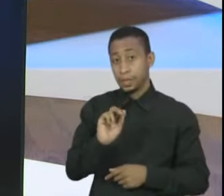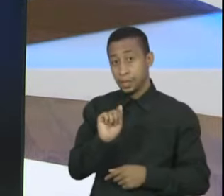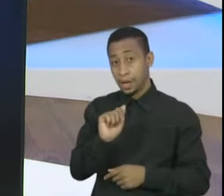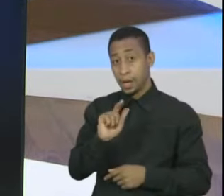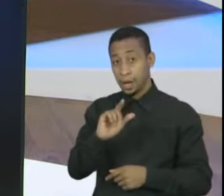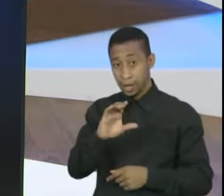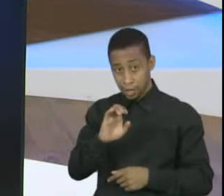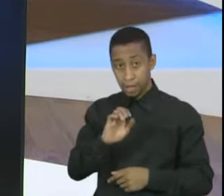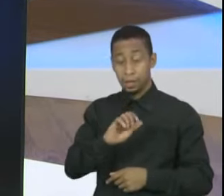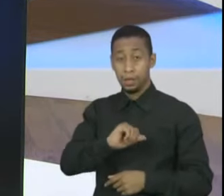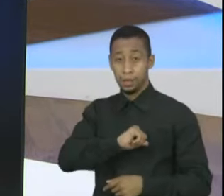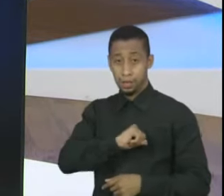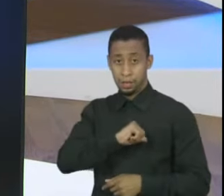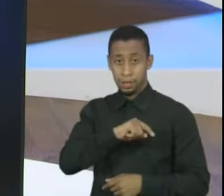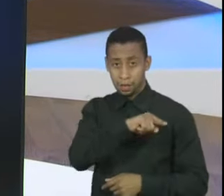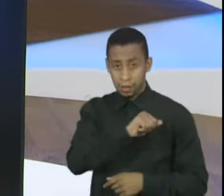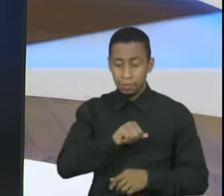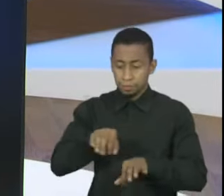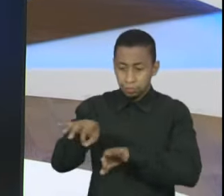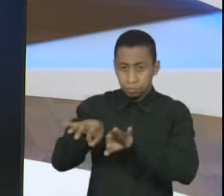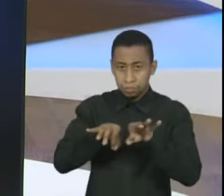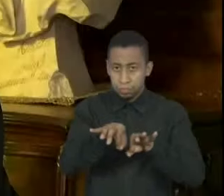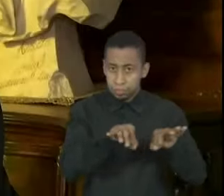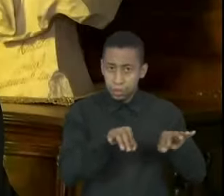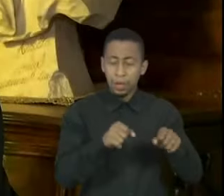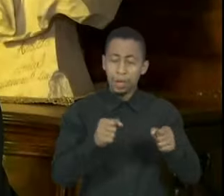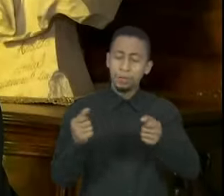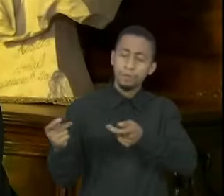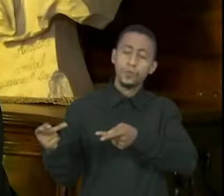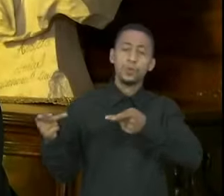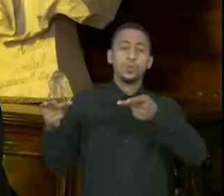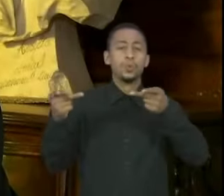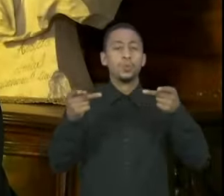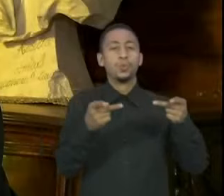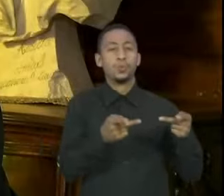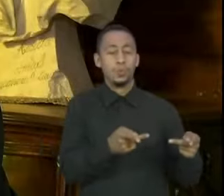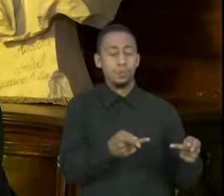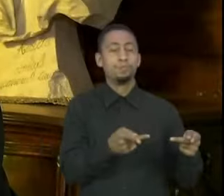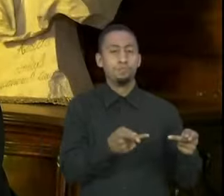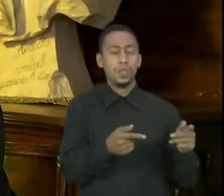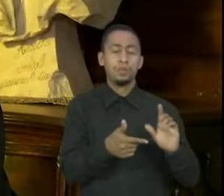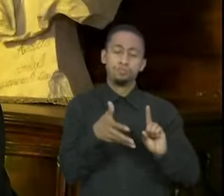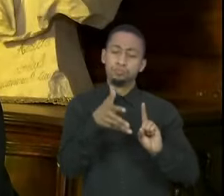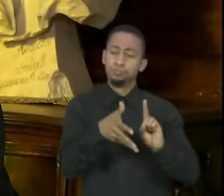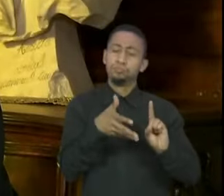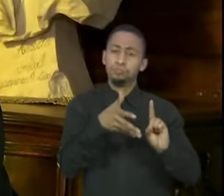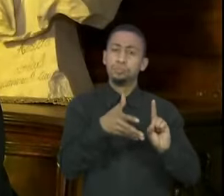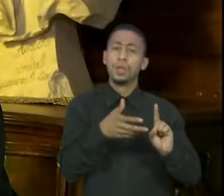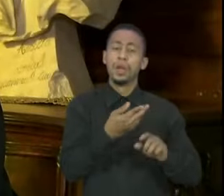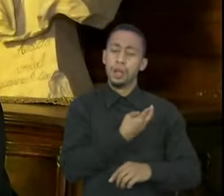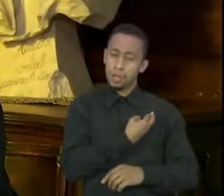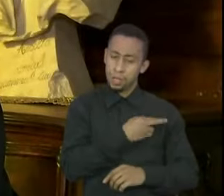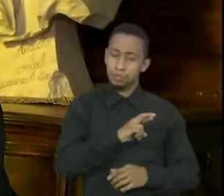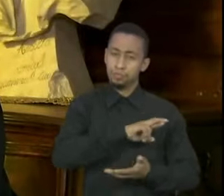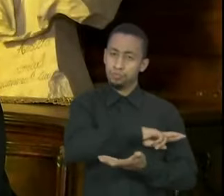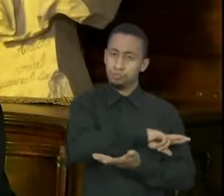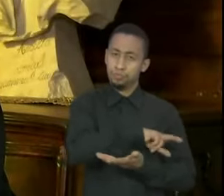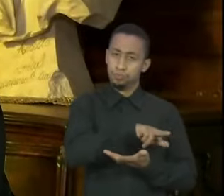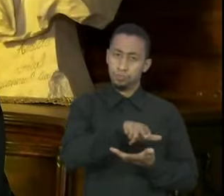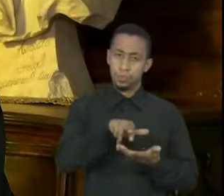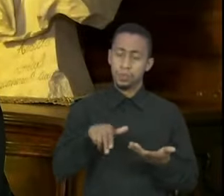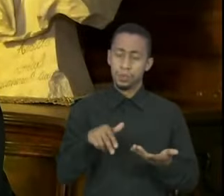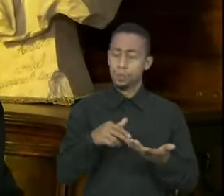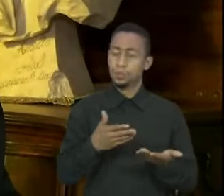ocasiões das suas alocuções o Papa fez exatamente referência a isto a religião as religiões